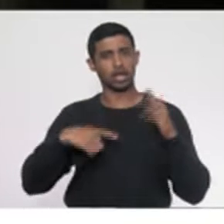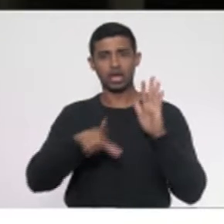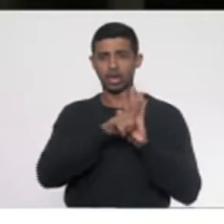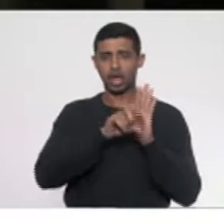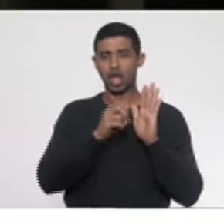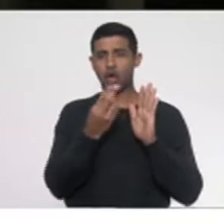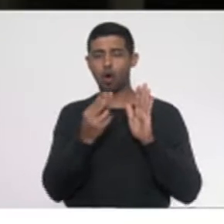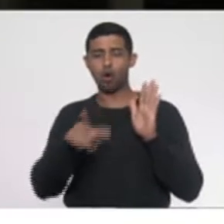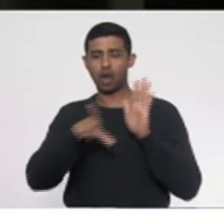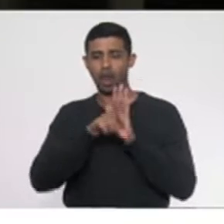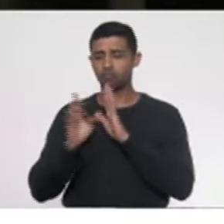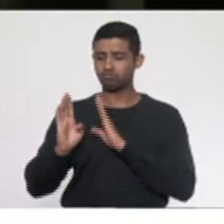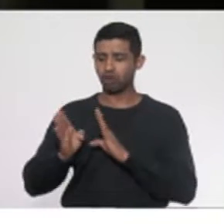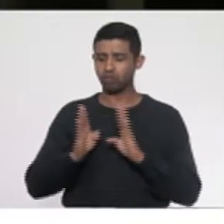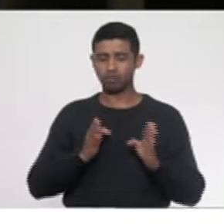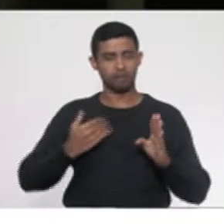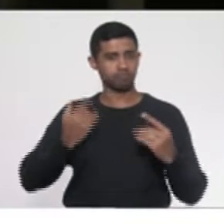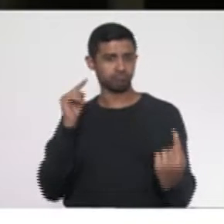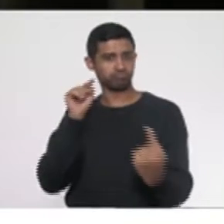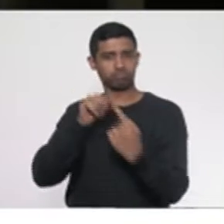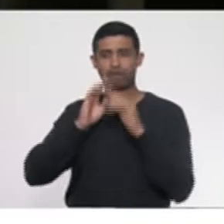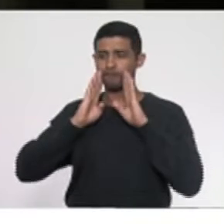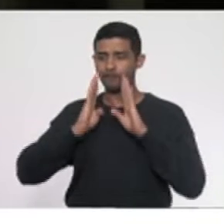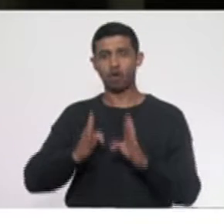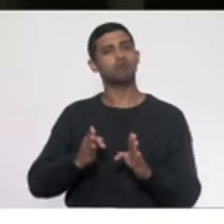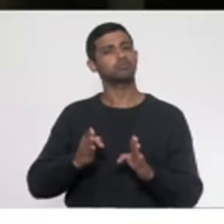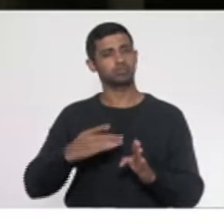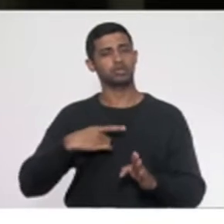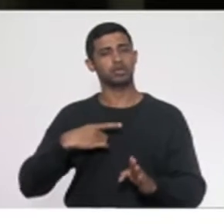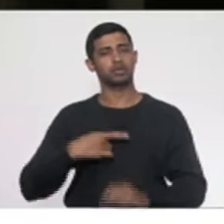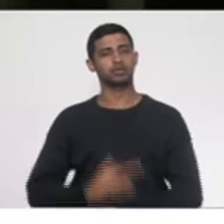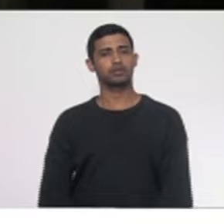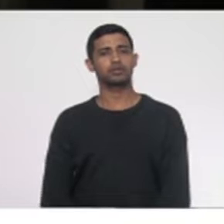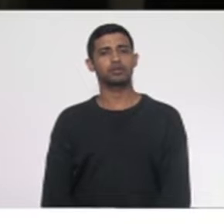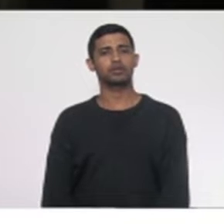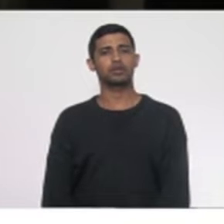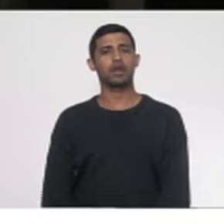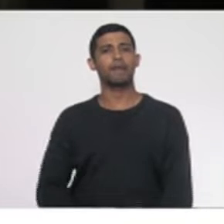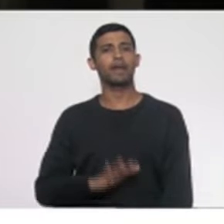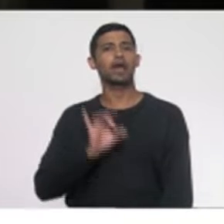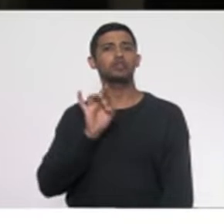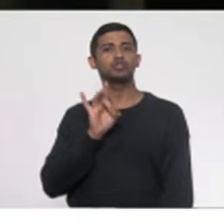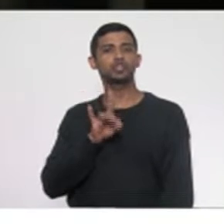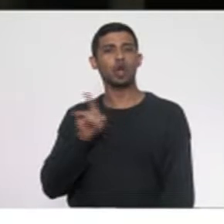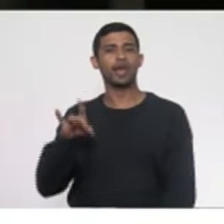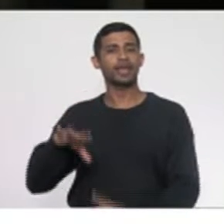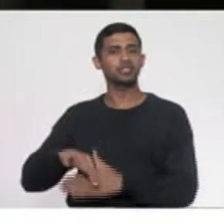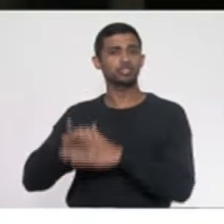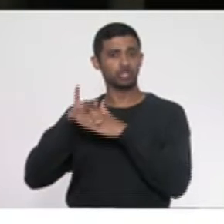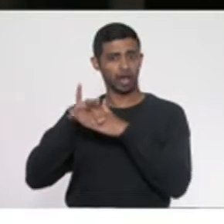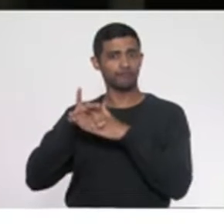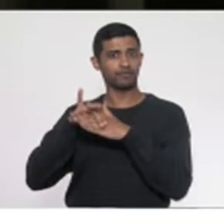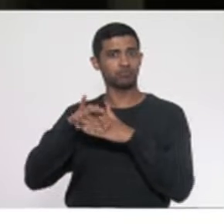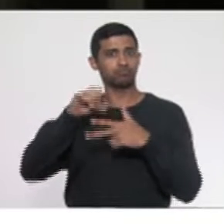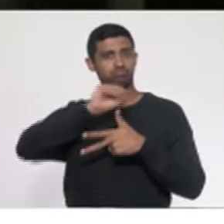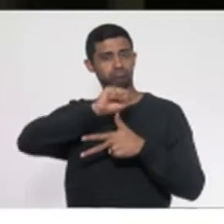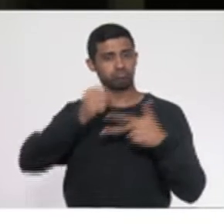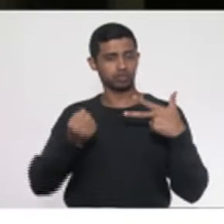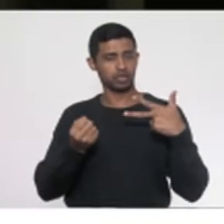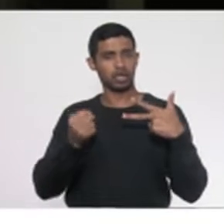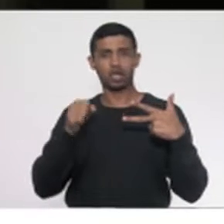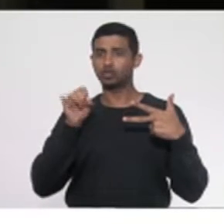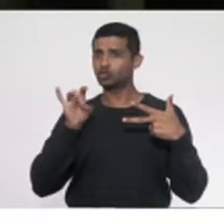ordinárias específicas, leis complementares específicas, e só o chefe de poder